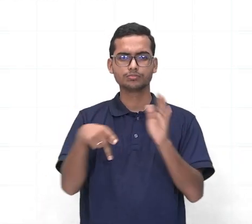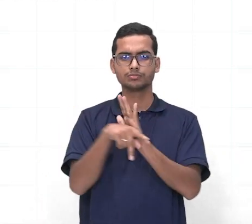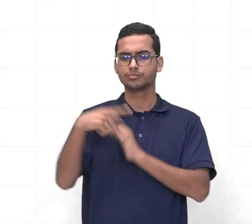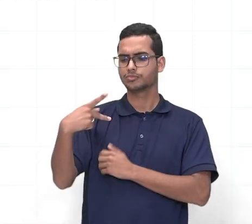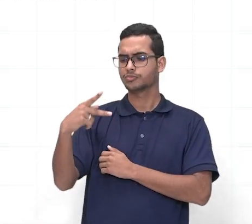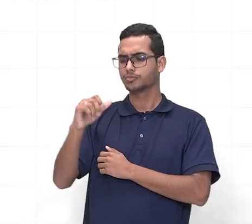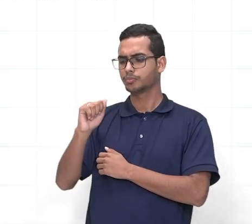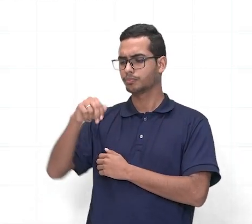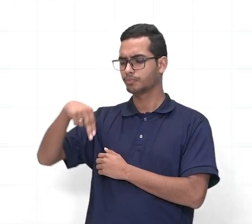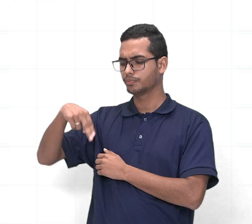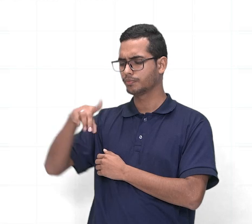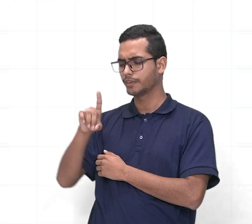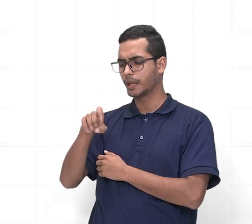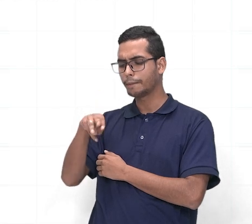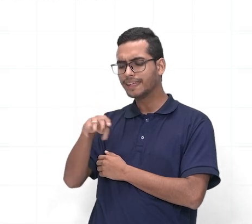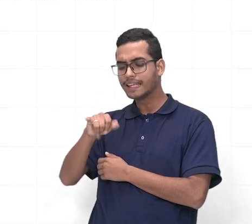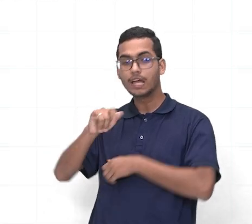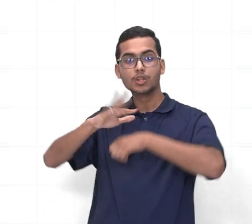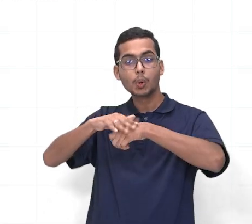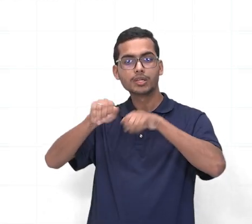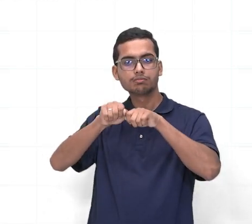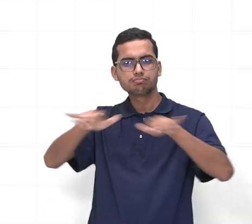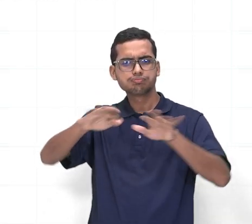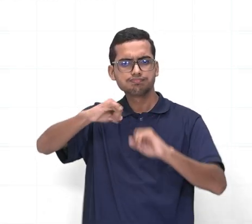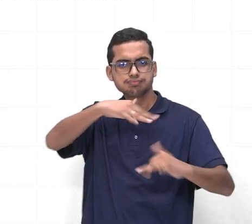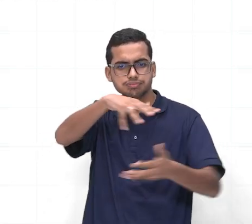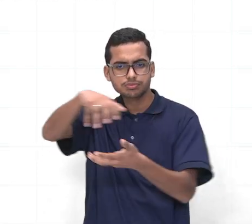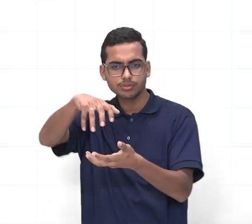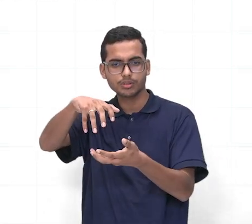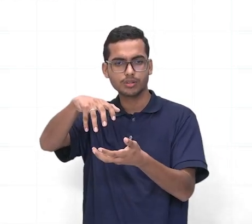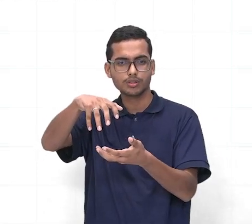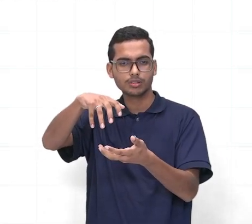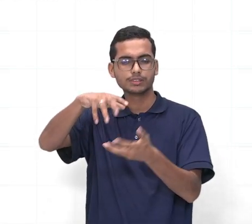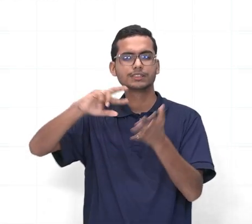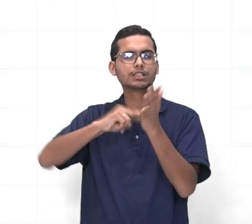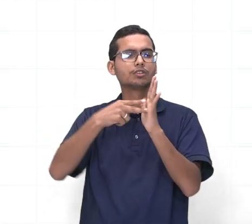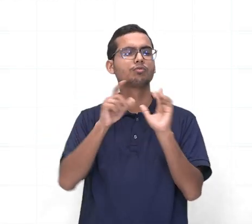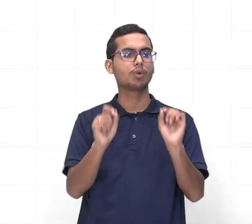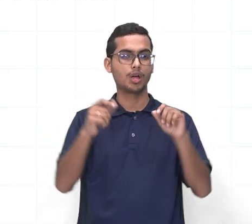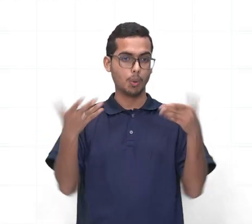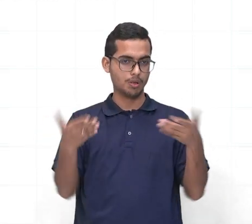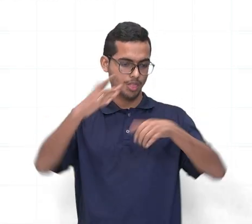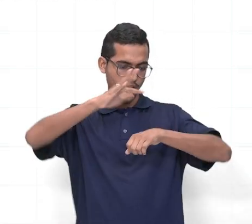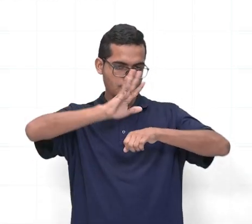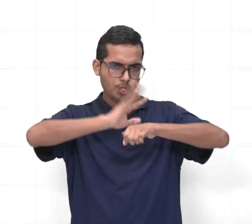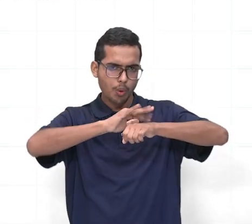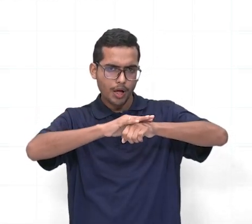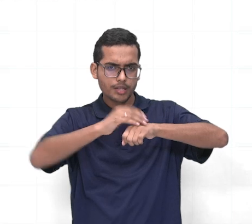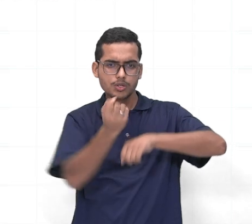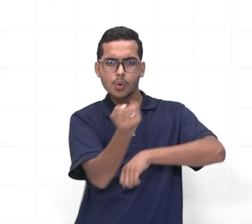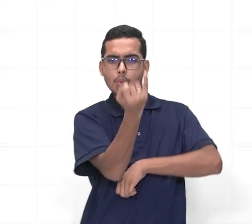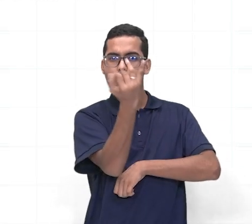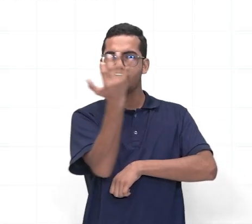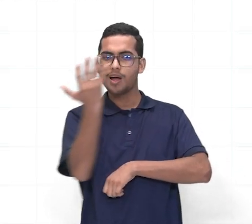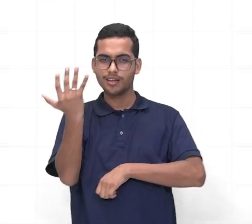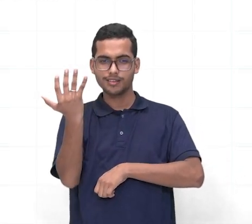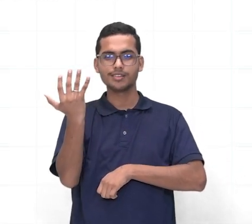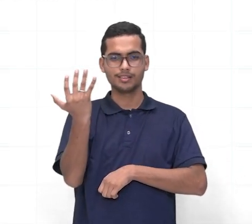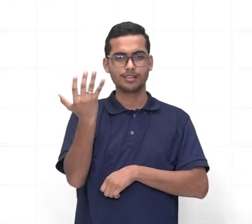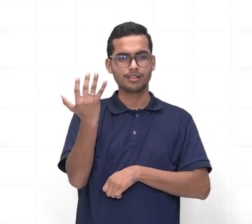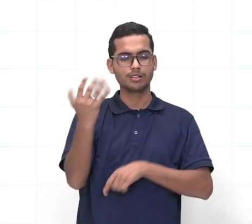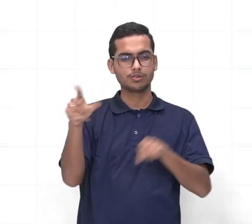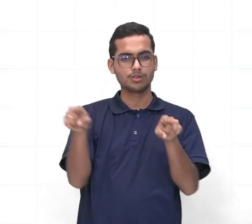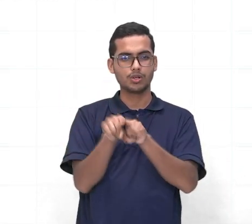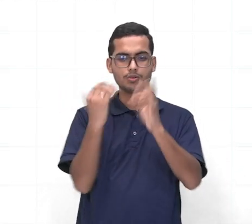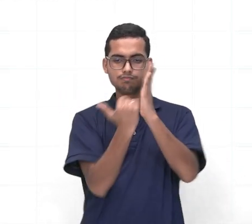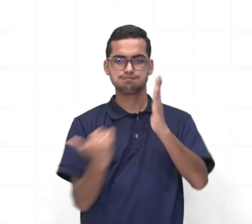Então, a pandemia ela vai compreender o quê? O número de casos, né, de doença acima do